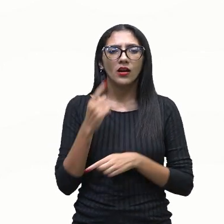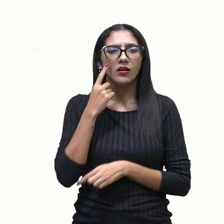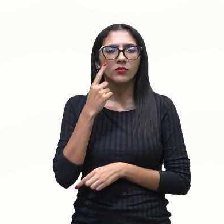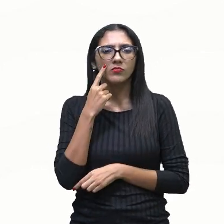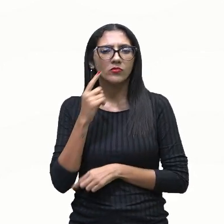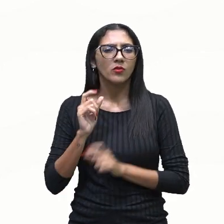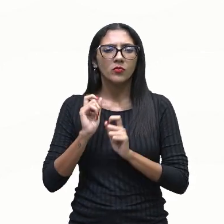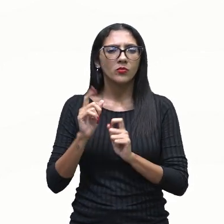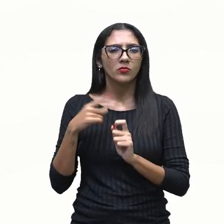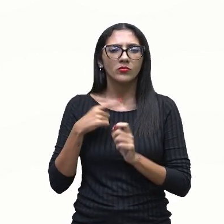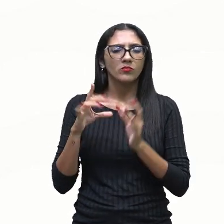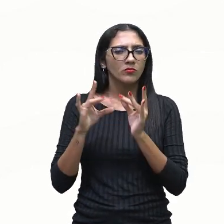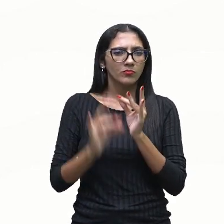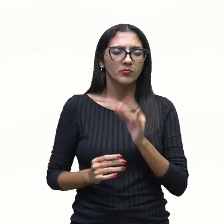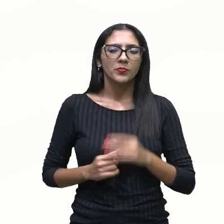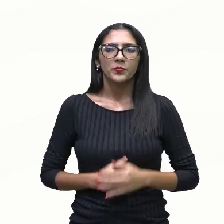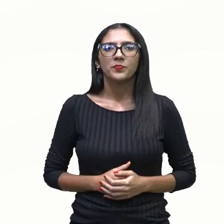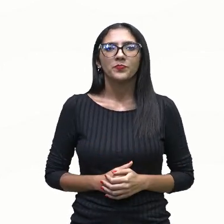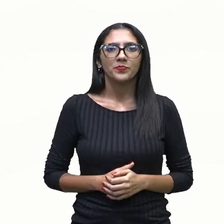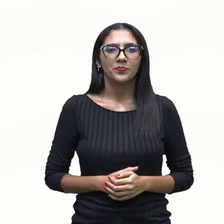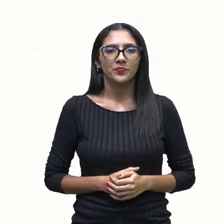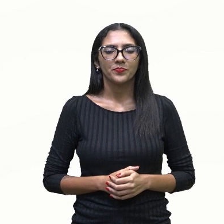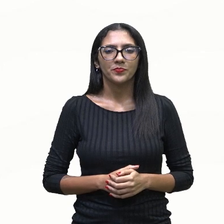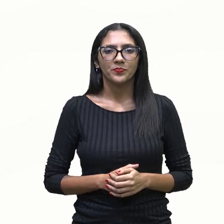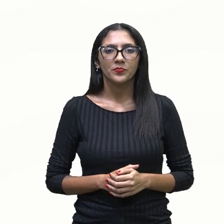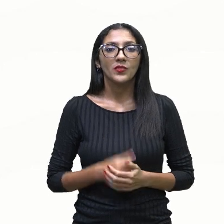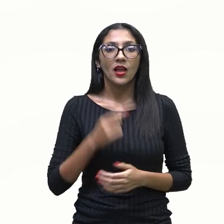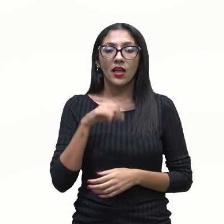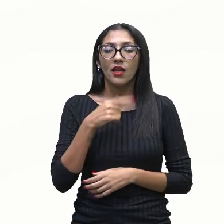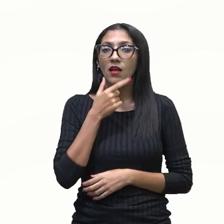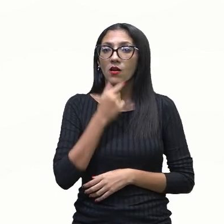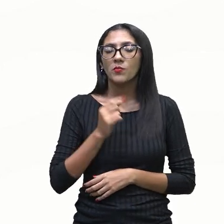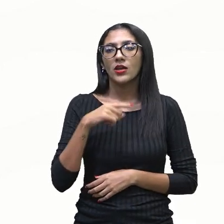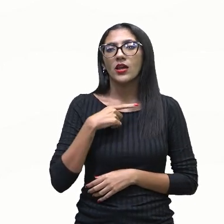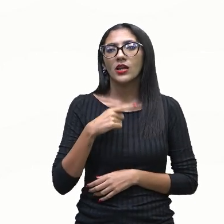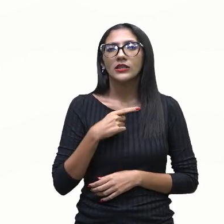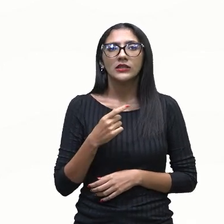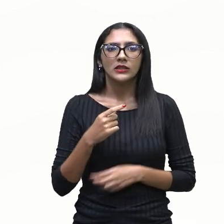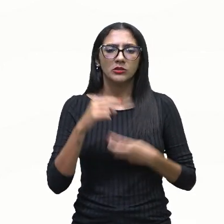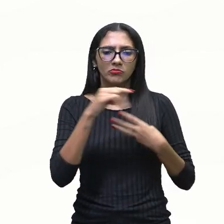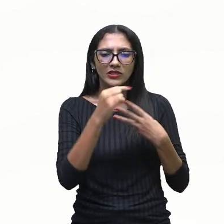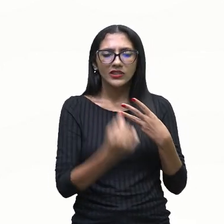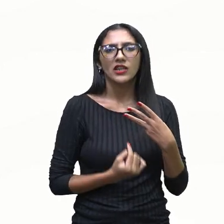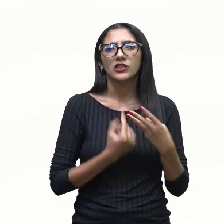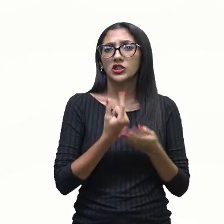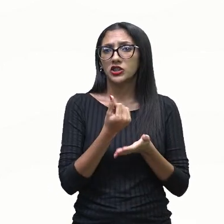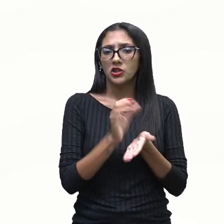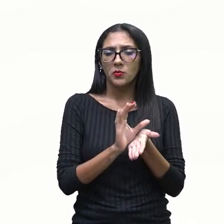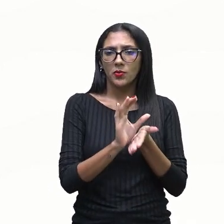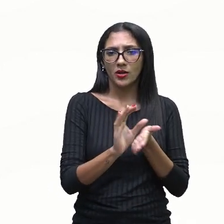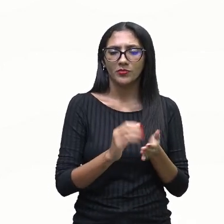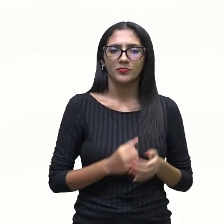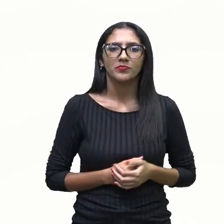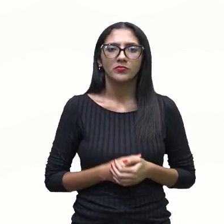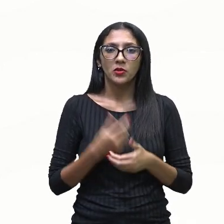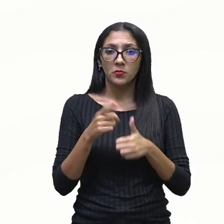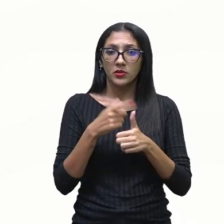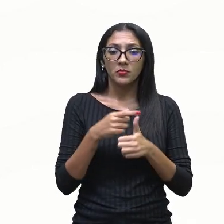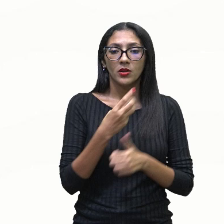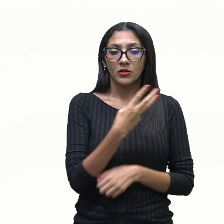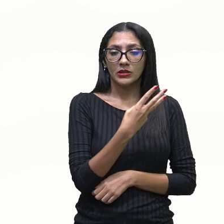aqui o seguinte. O Fábio, ele realizou aqui 3 pagamentos. Ele pagou